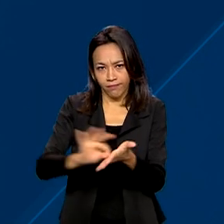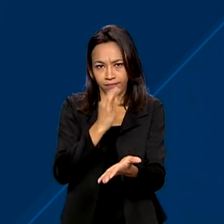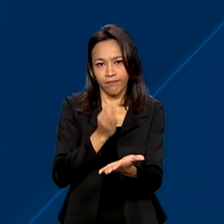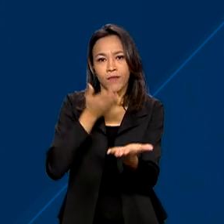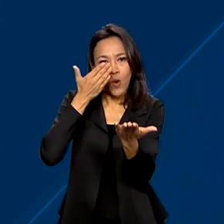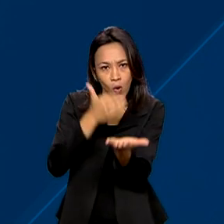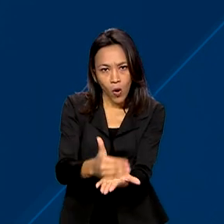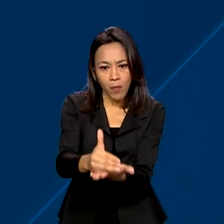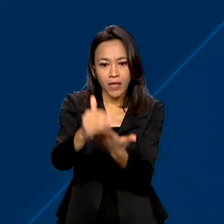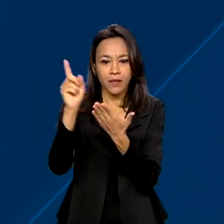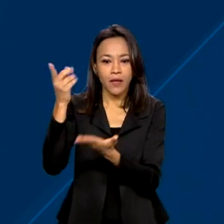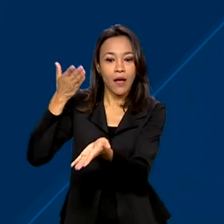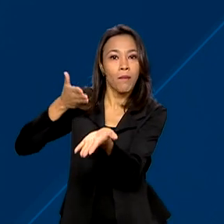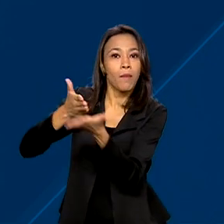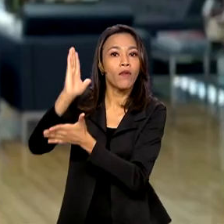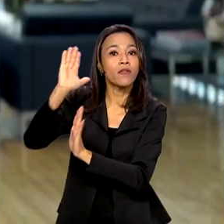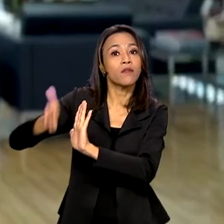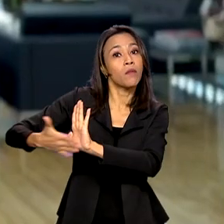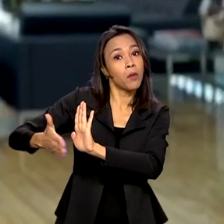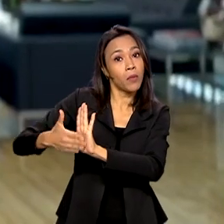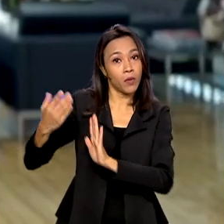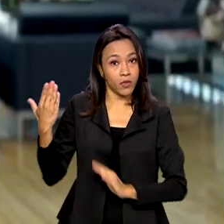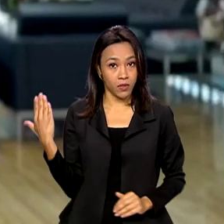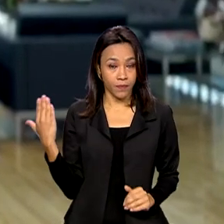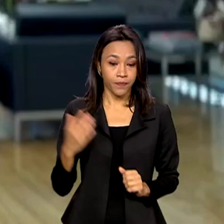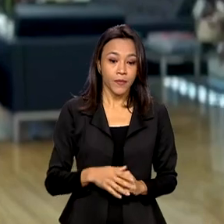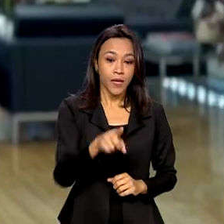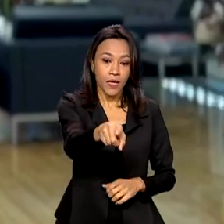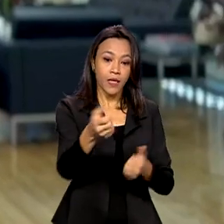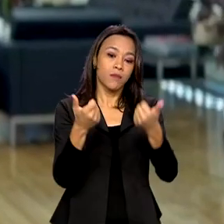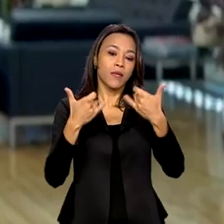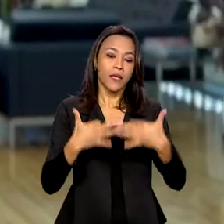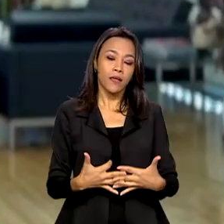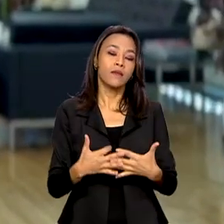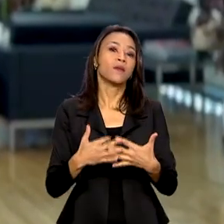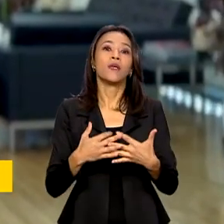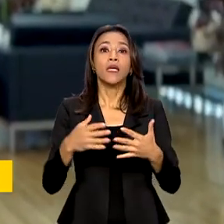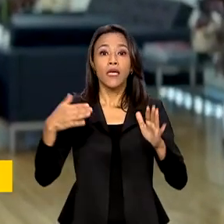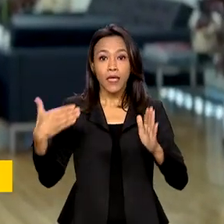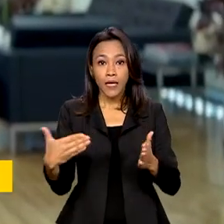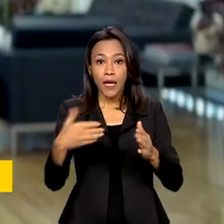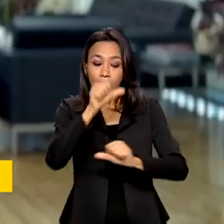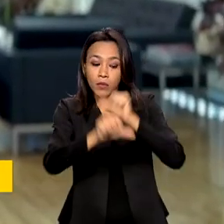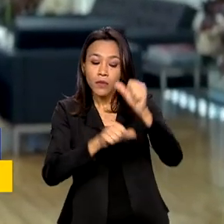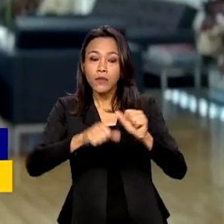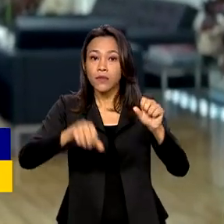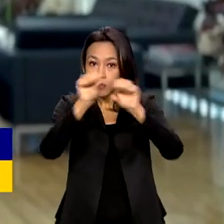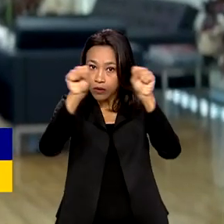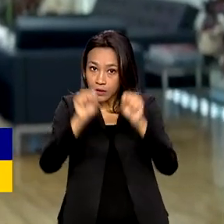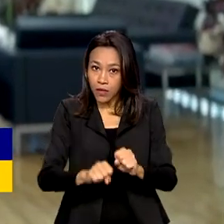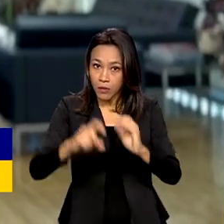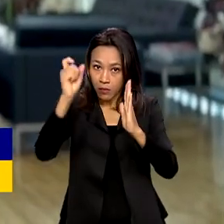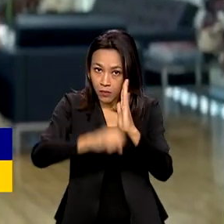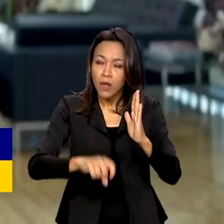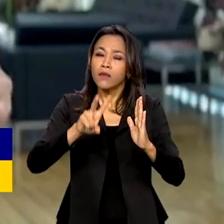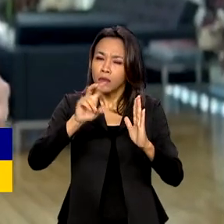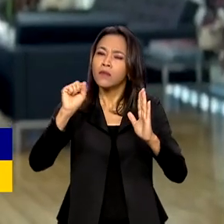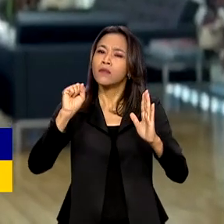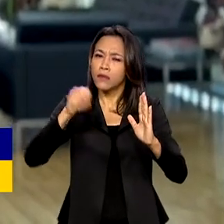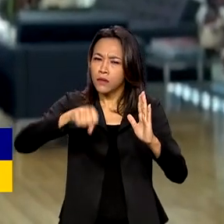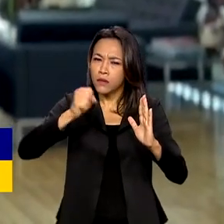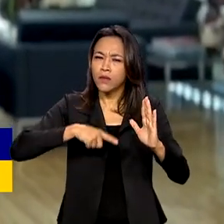Após a aprovação da proposta eu destaco que a reforma teve um olhar sim para os mais pobres